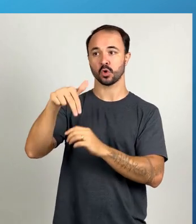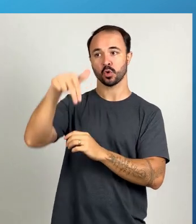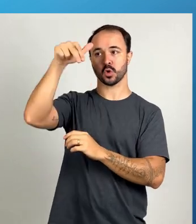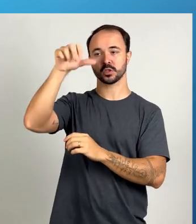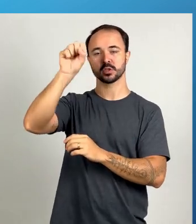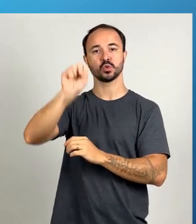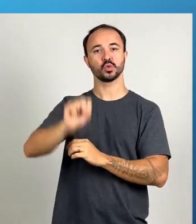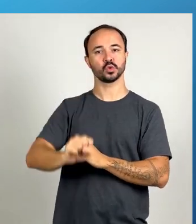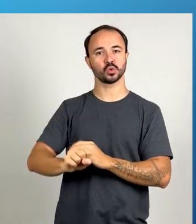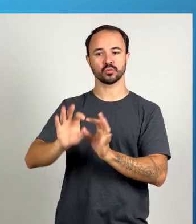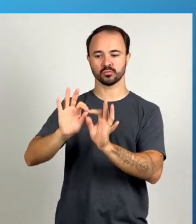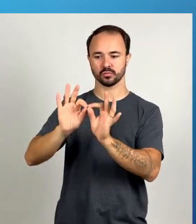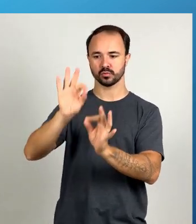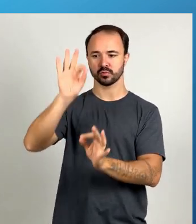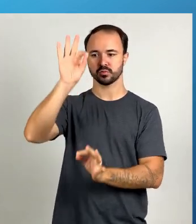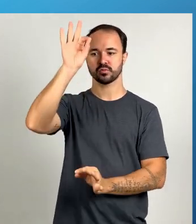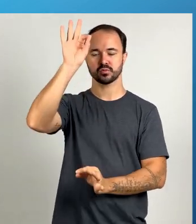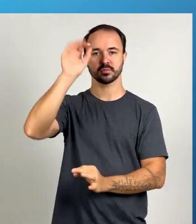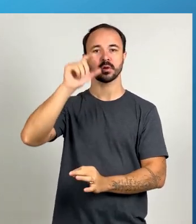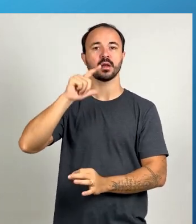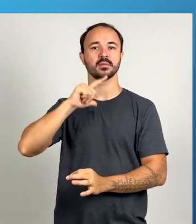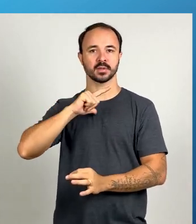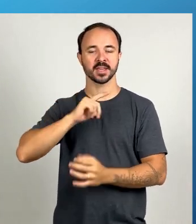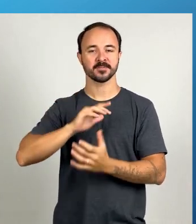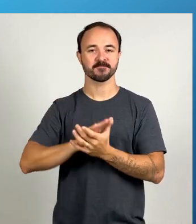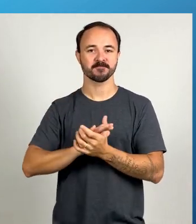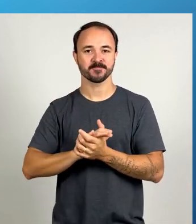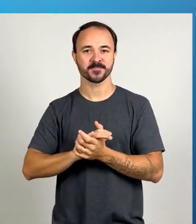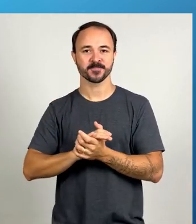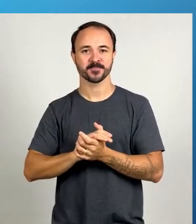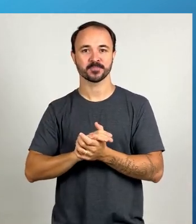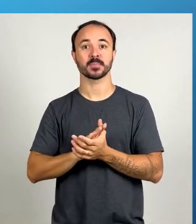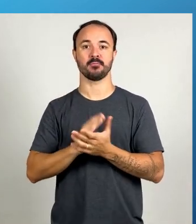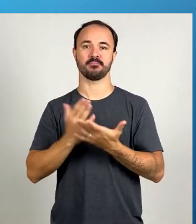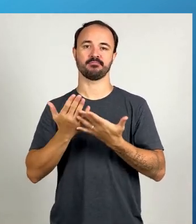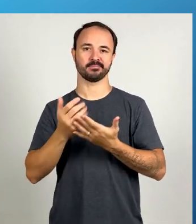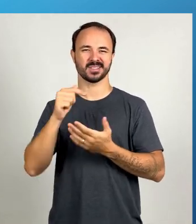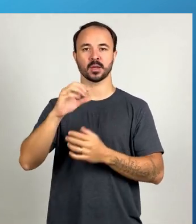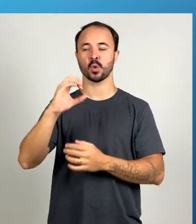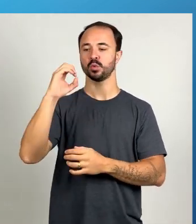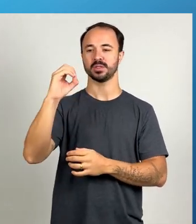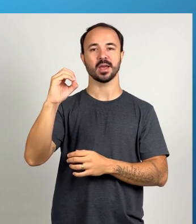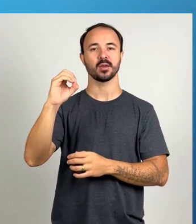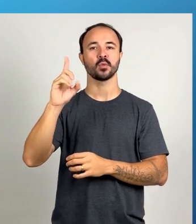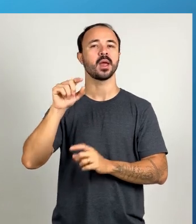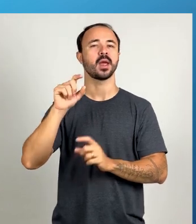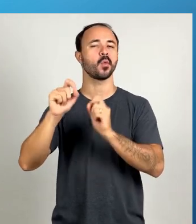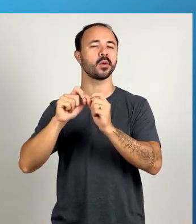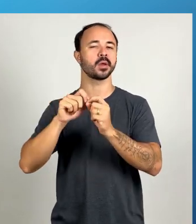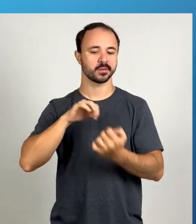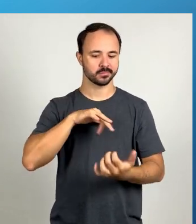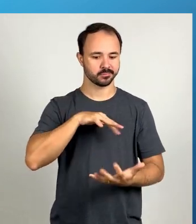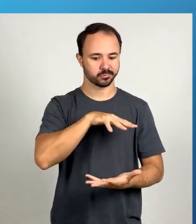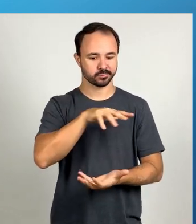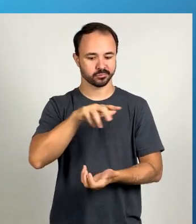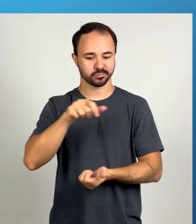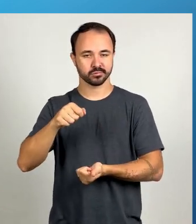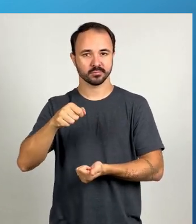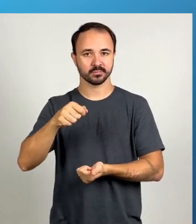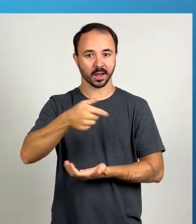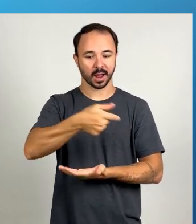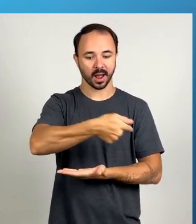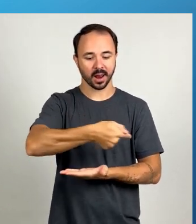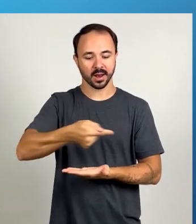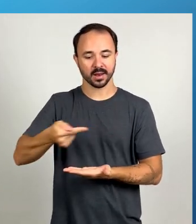sul. E aí vai... Número 0 é a linha do Equador. O 0 é um número alto ou um número